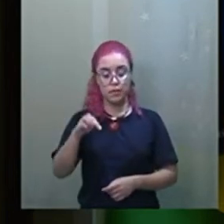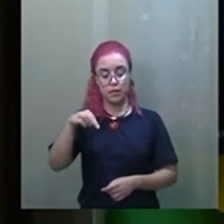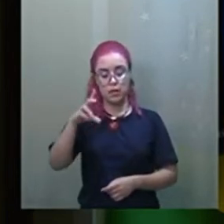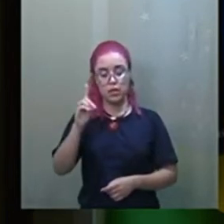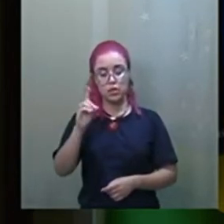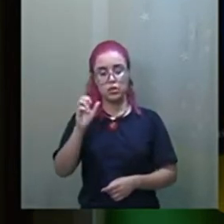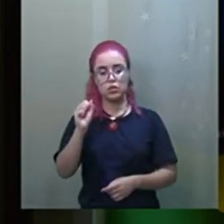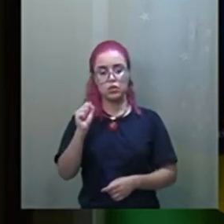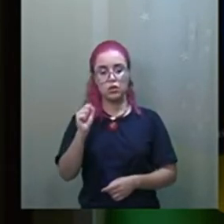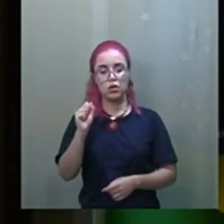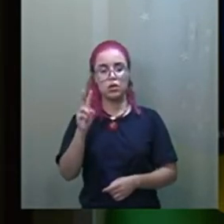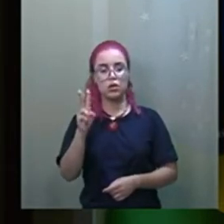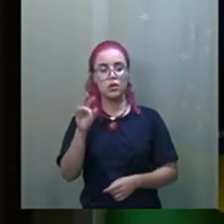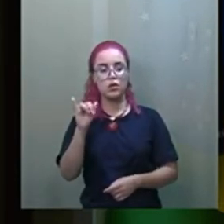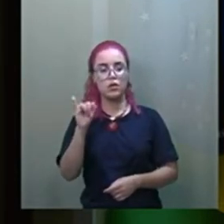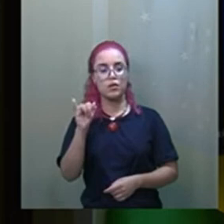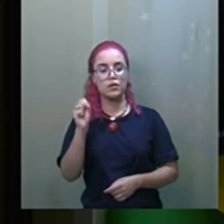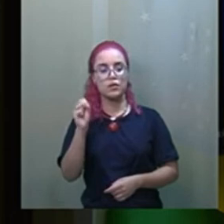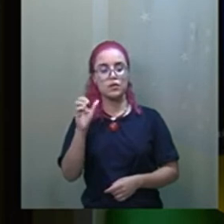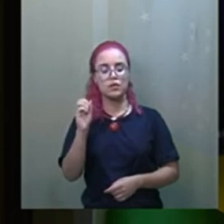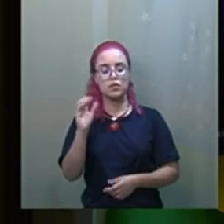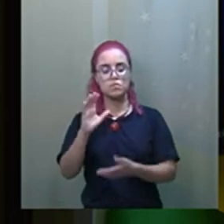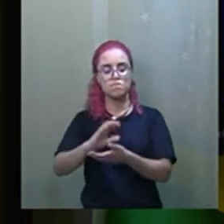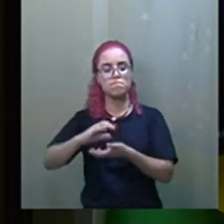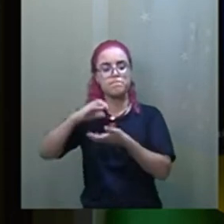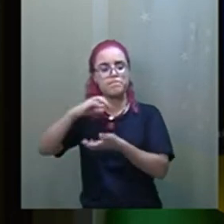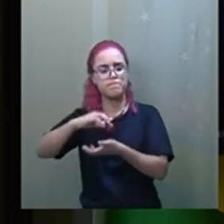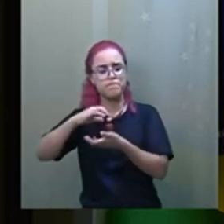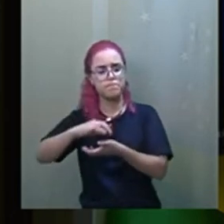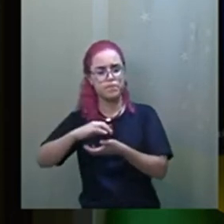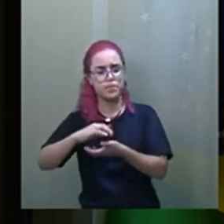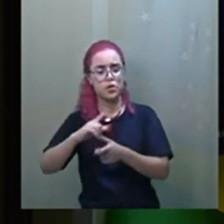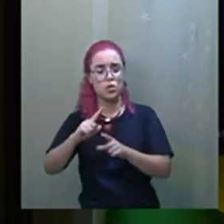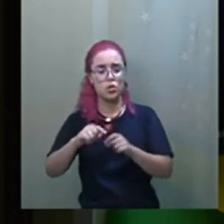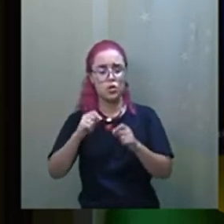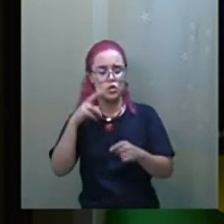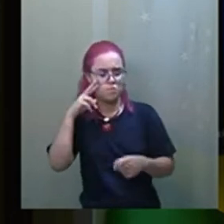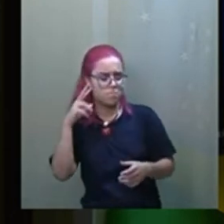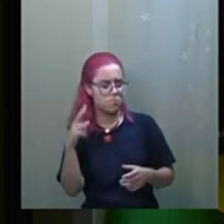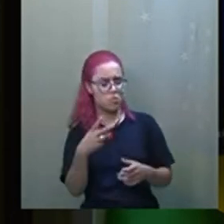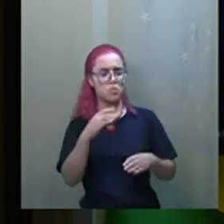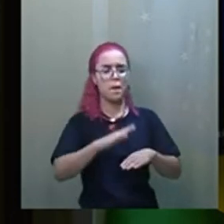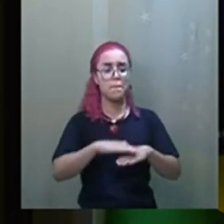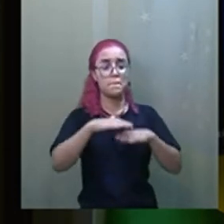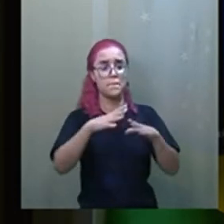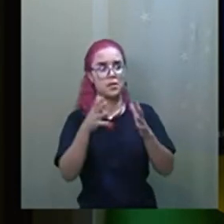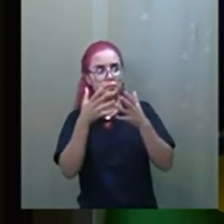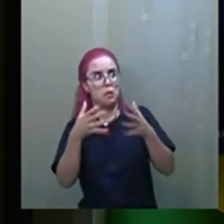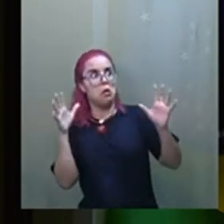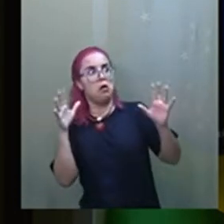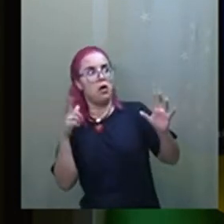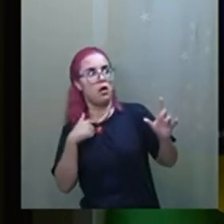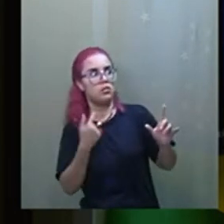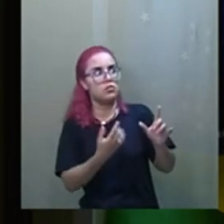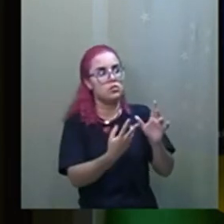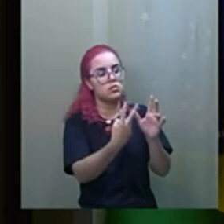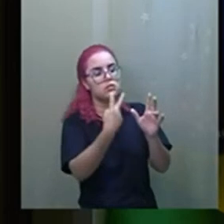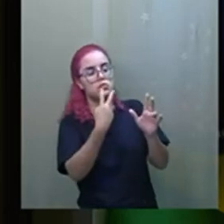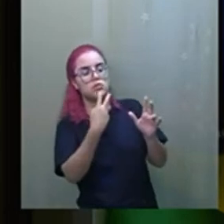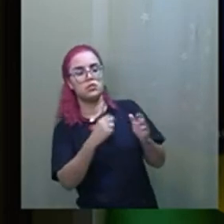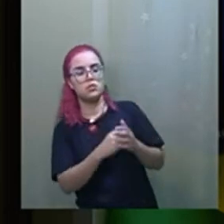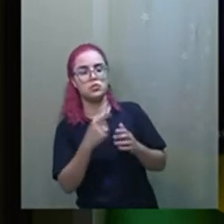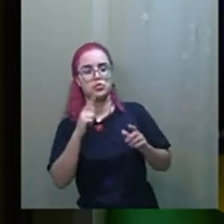Tribunal Federal, no meu modo de ver, num flagrante, mais um flagrante